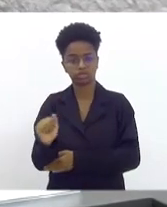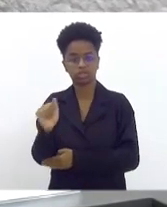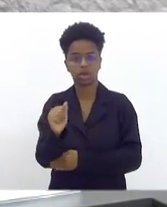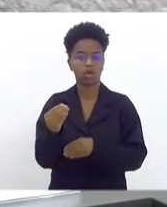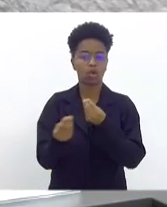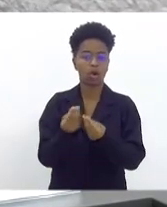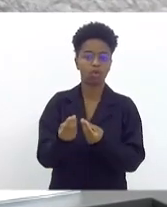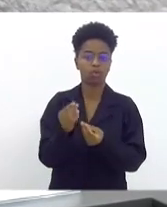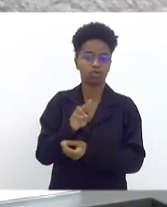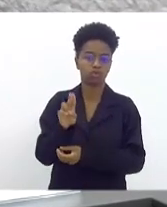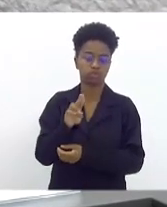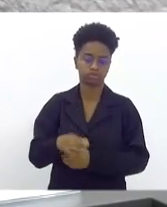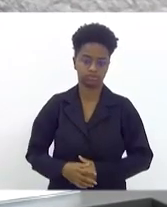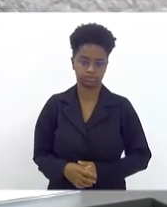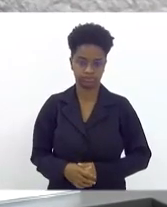que é aplicado isso daí.